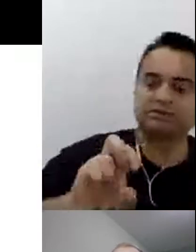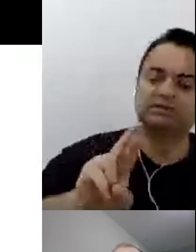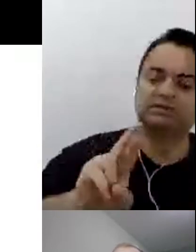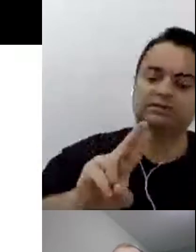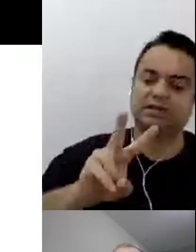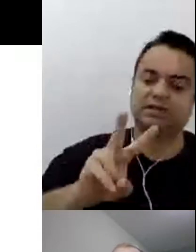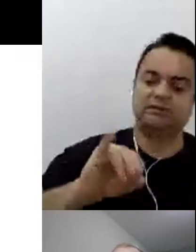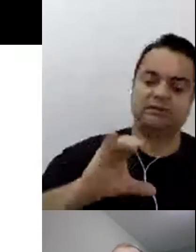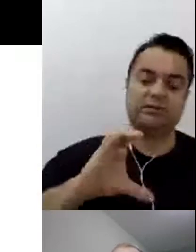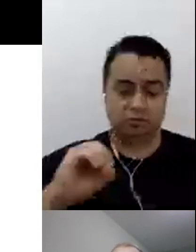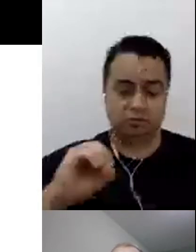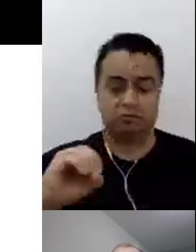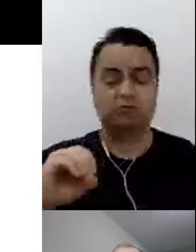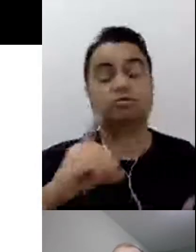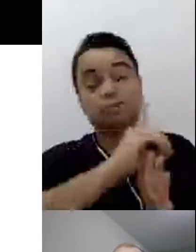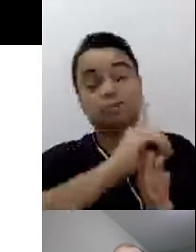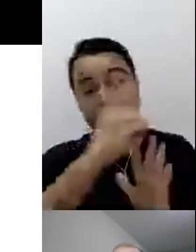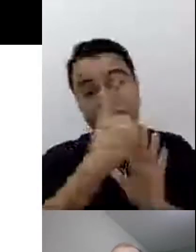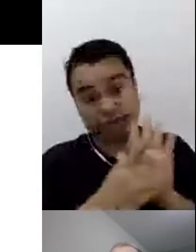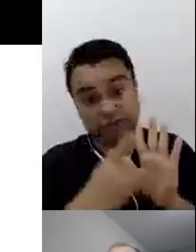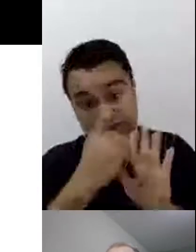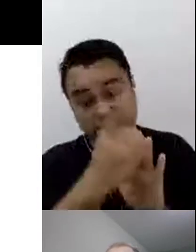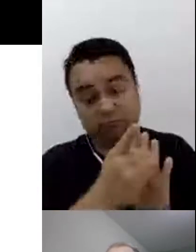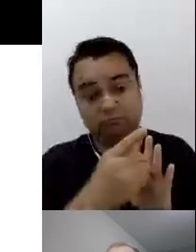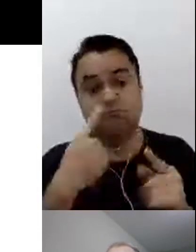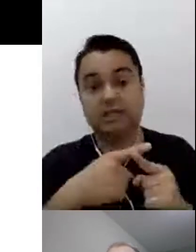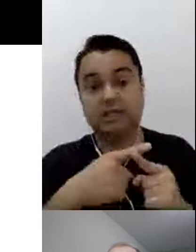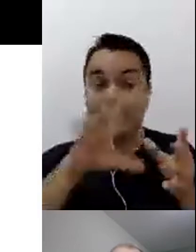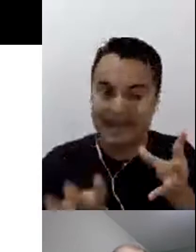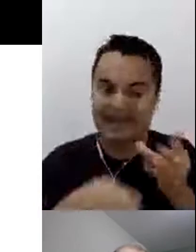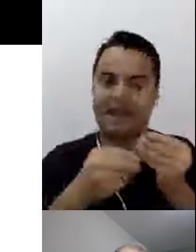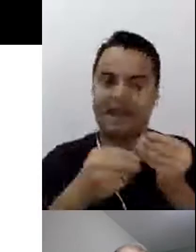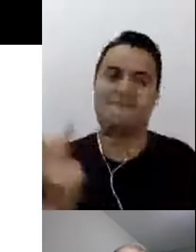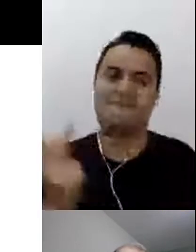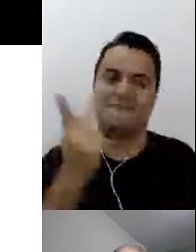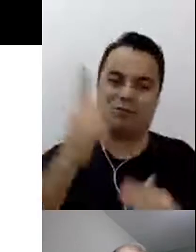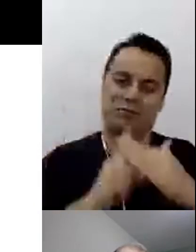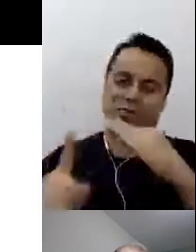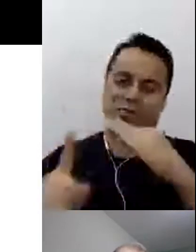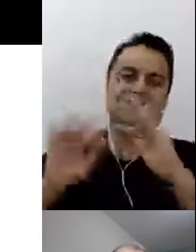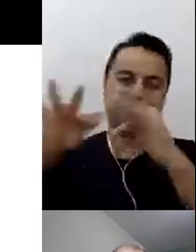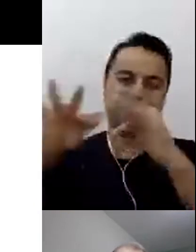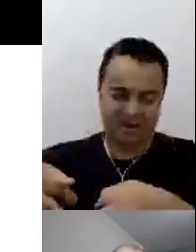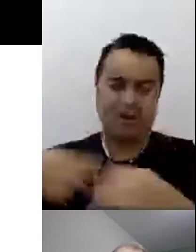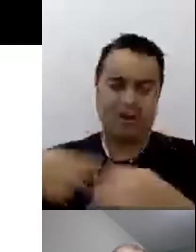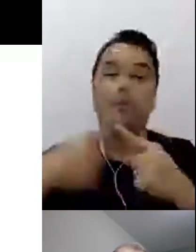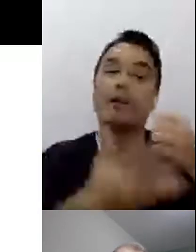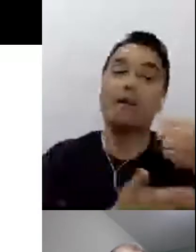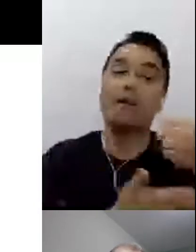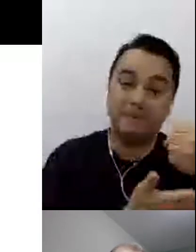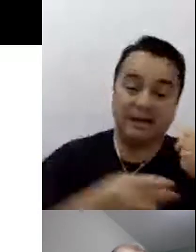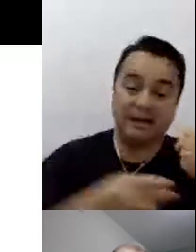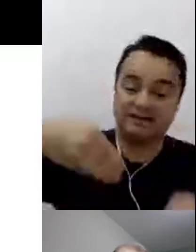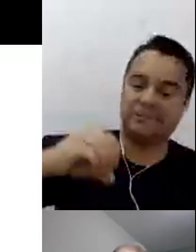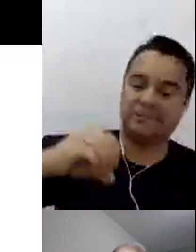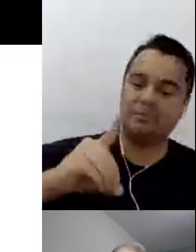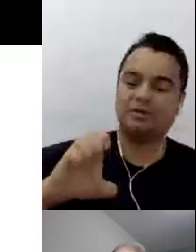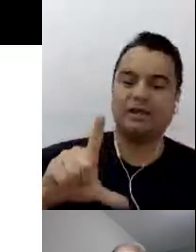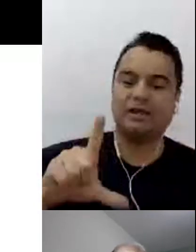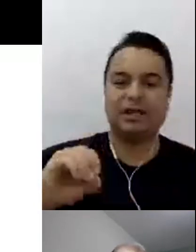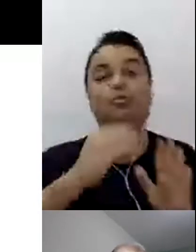digitais onde há agregação de valor para o nosso cliente final com base nesse modelo digital que a gente tem gerado,